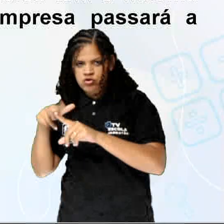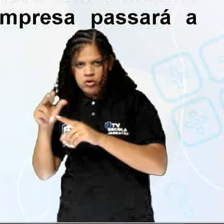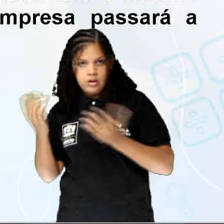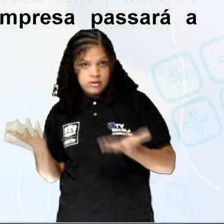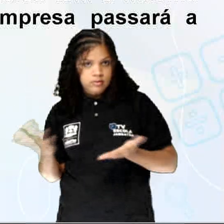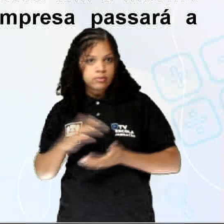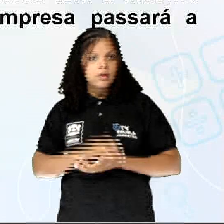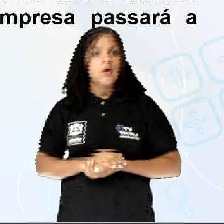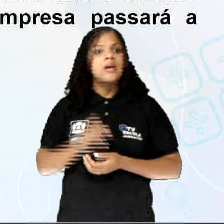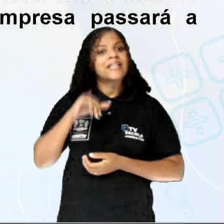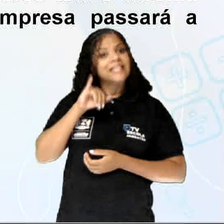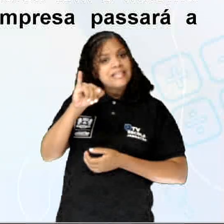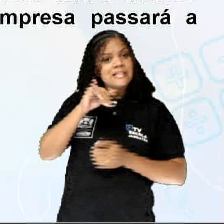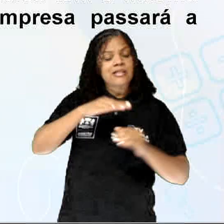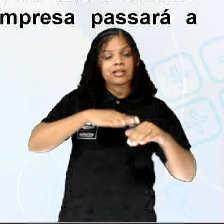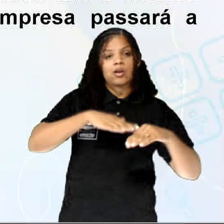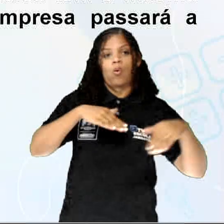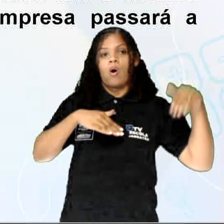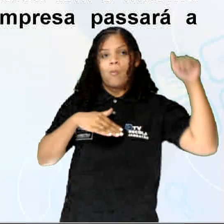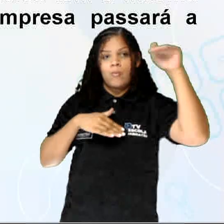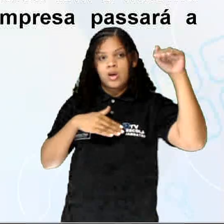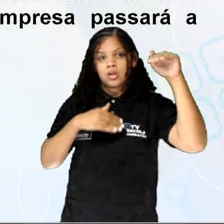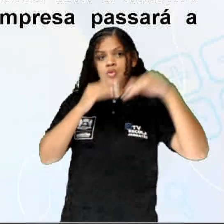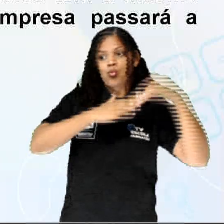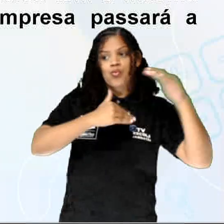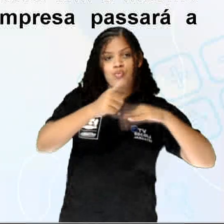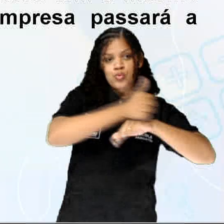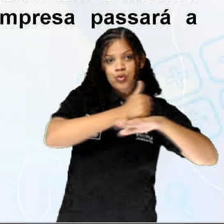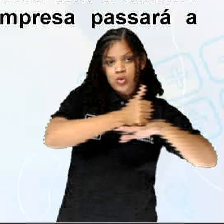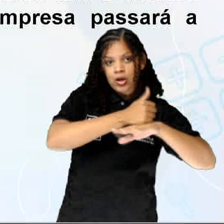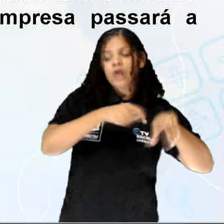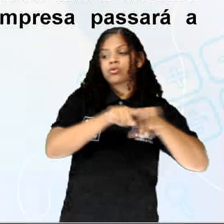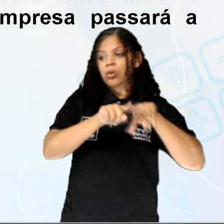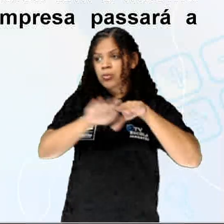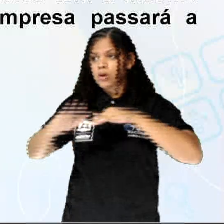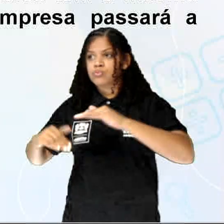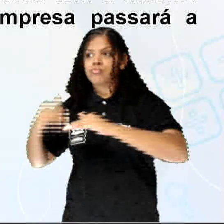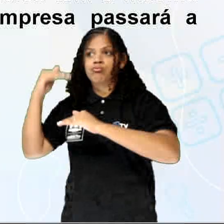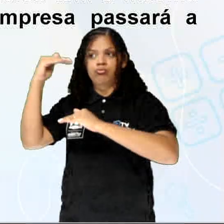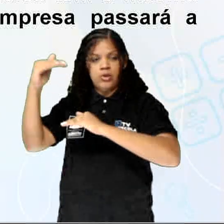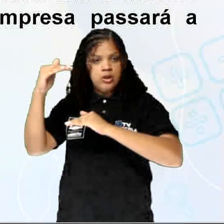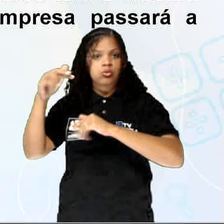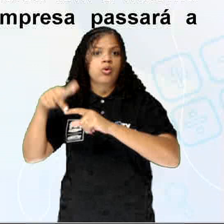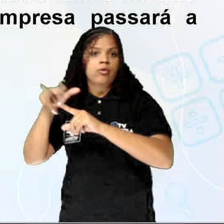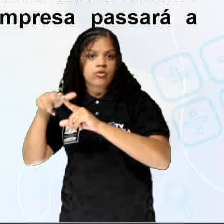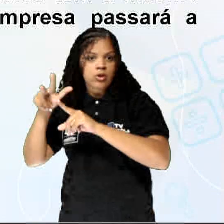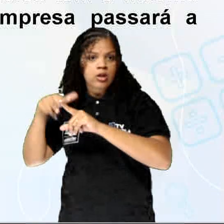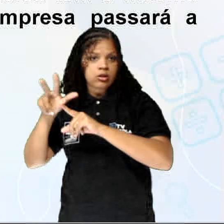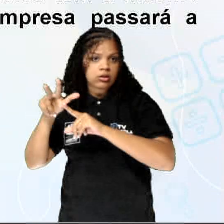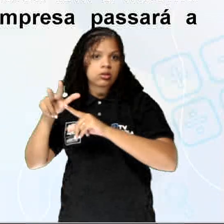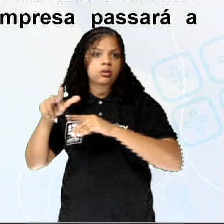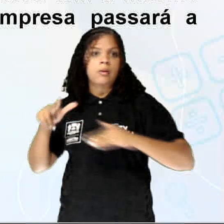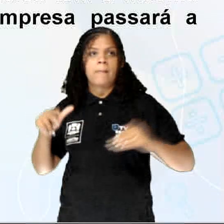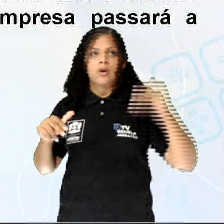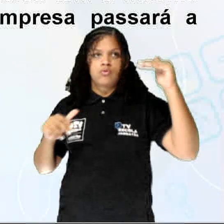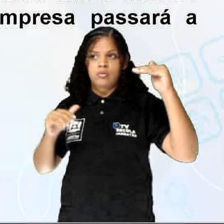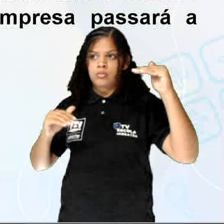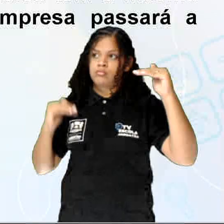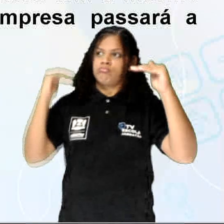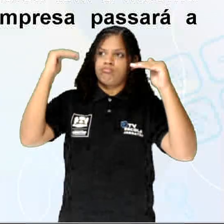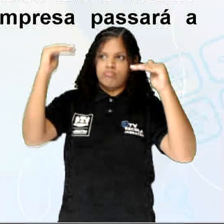os que foram demitidos, né? Eu vou colocar os que continuaram. Então, eu vou ficar agora com 800 funcionários que vão